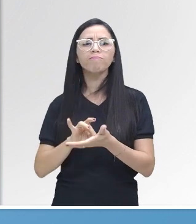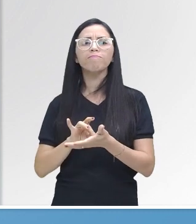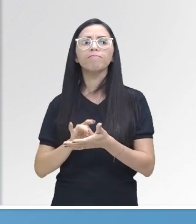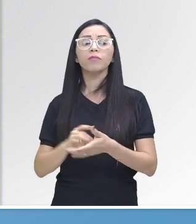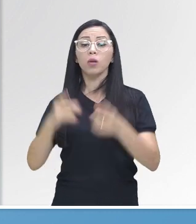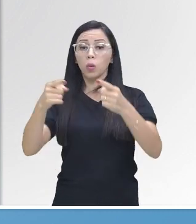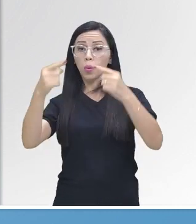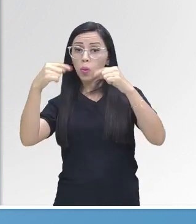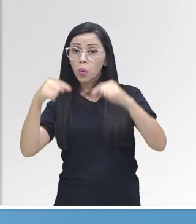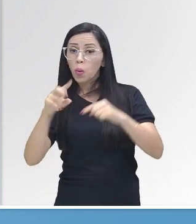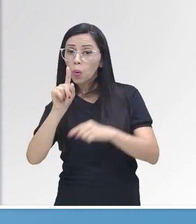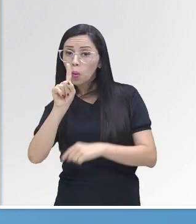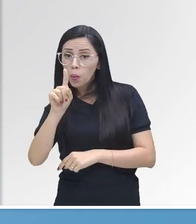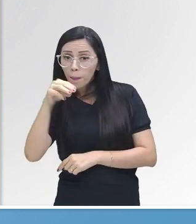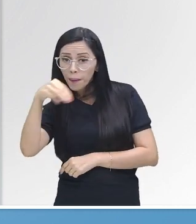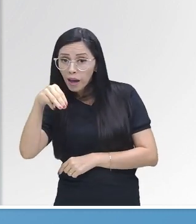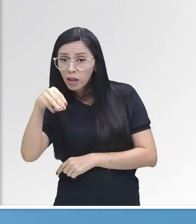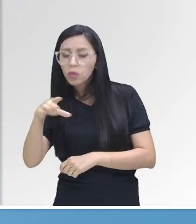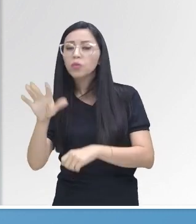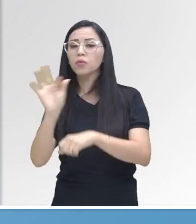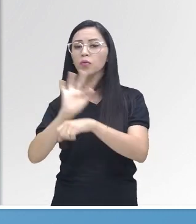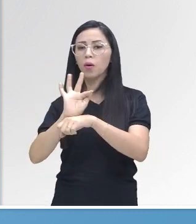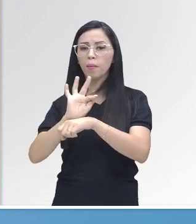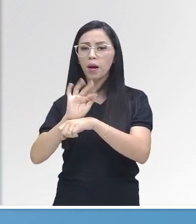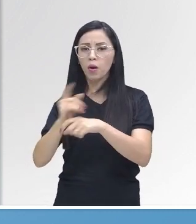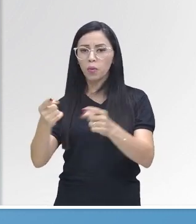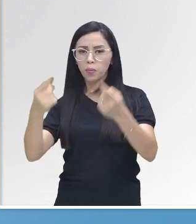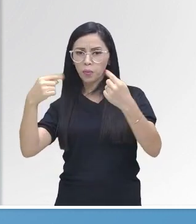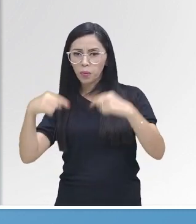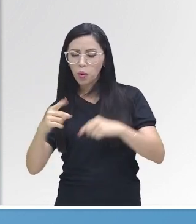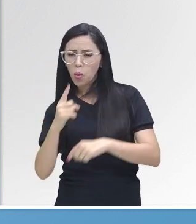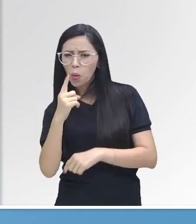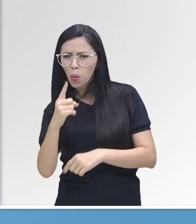metro, padronizada. Um palmo